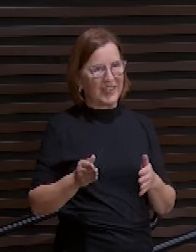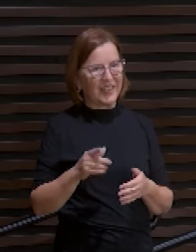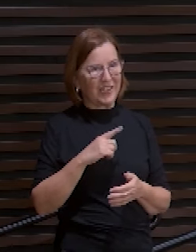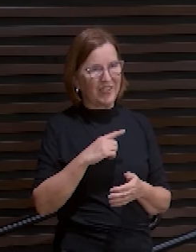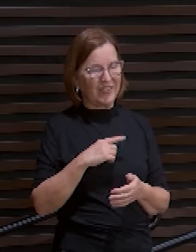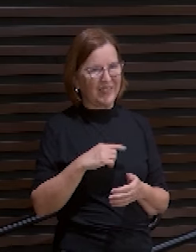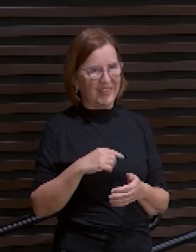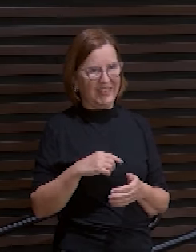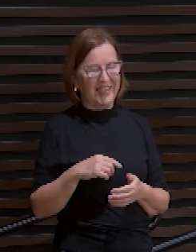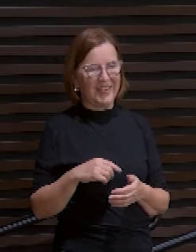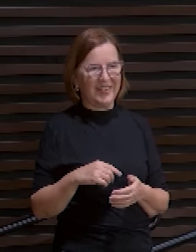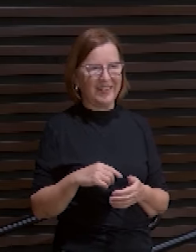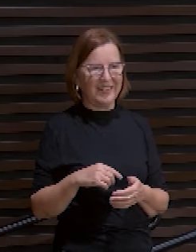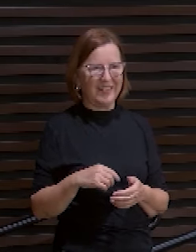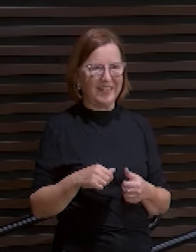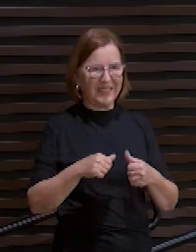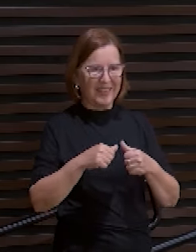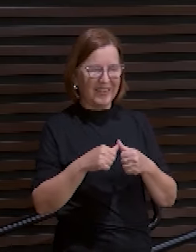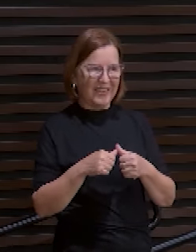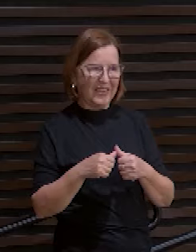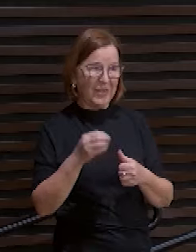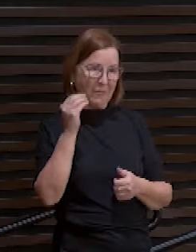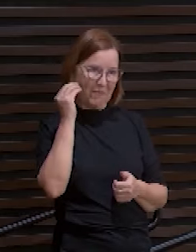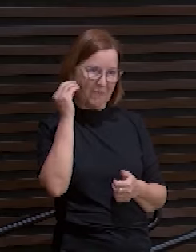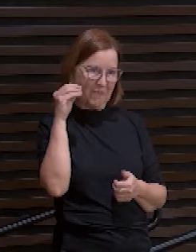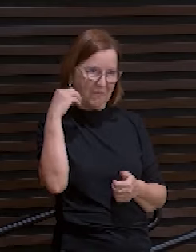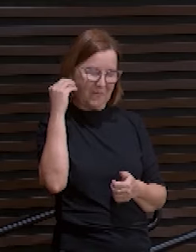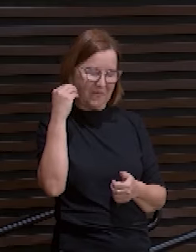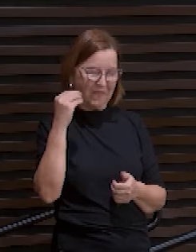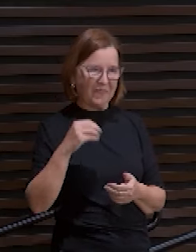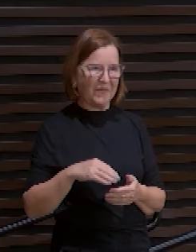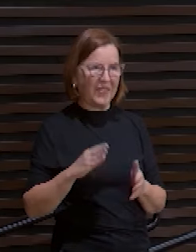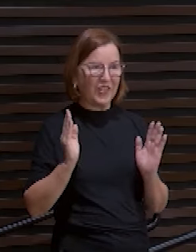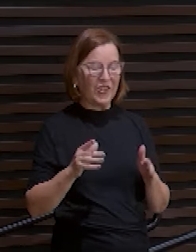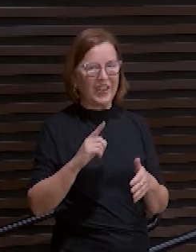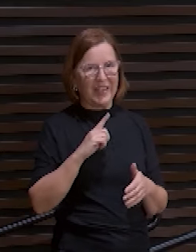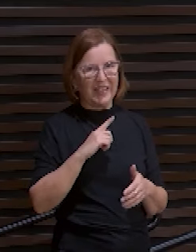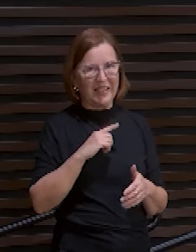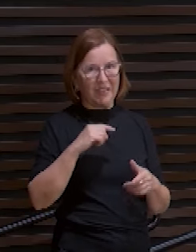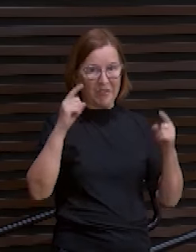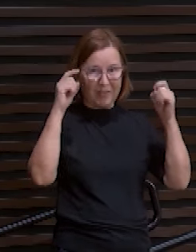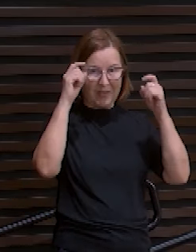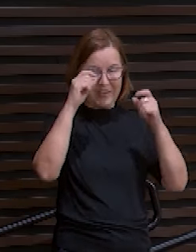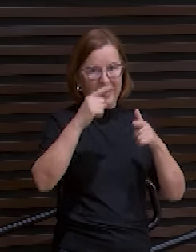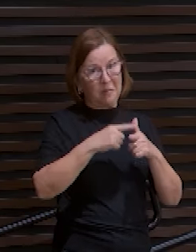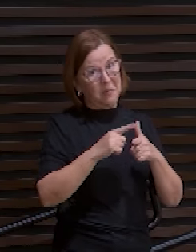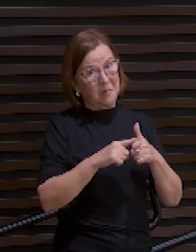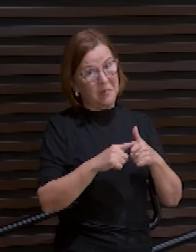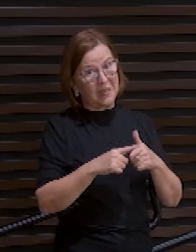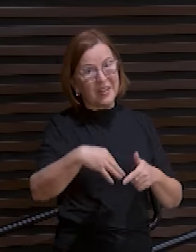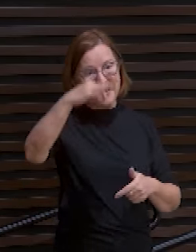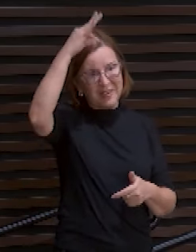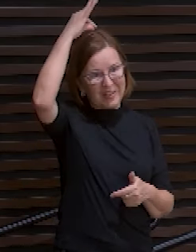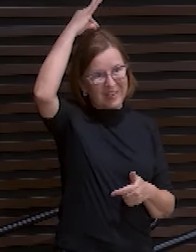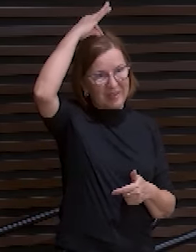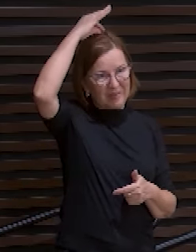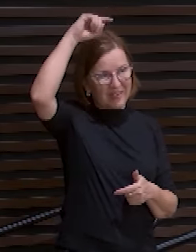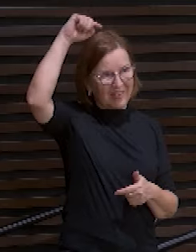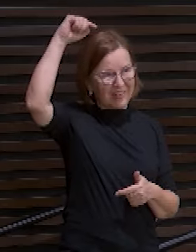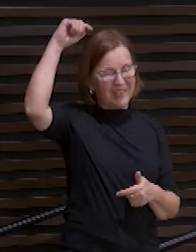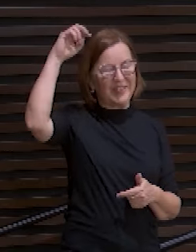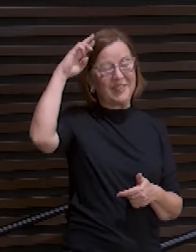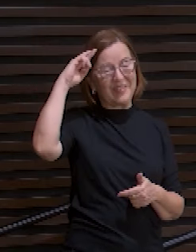passou por alguma dificuldade passou por algum problema e que o Espírito do Senhor te deu o